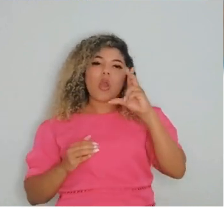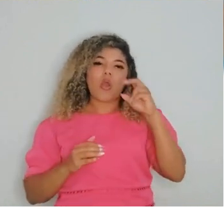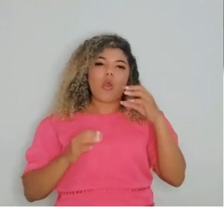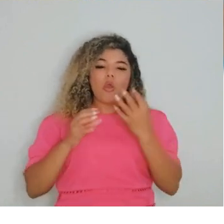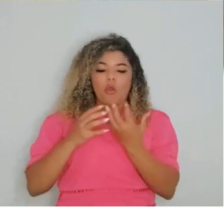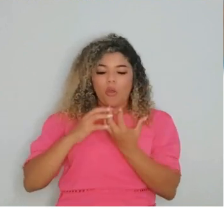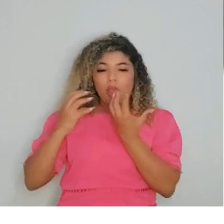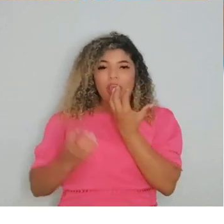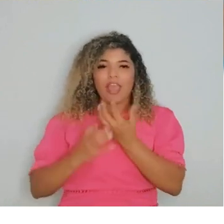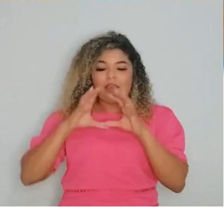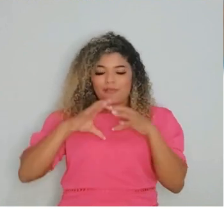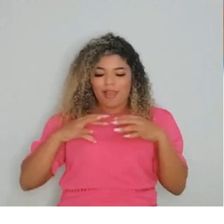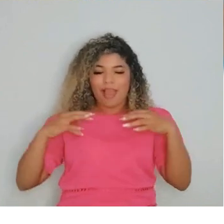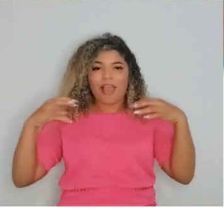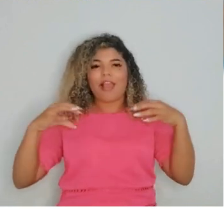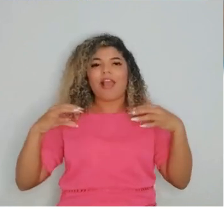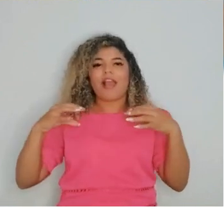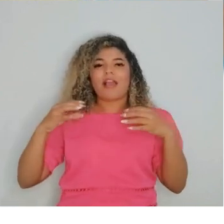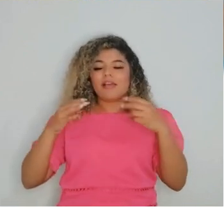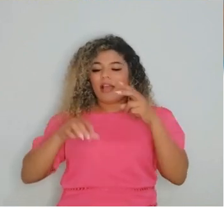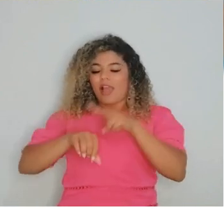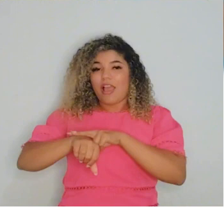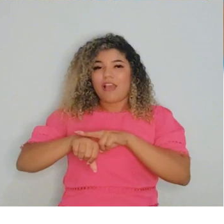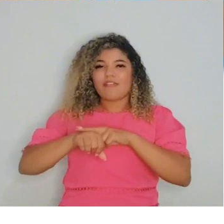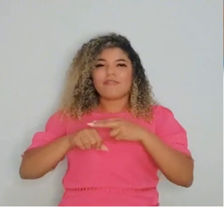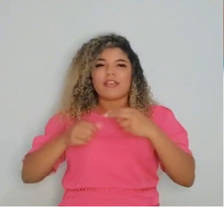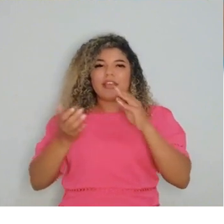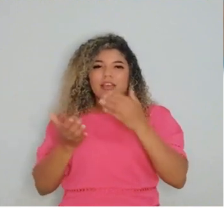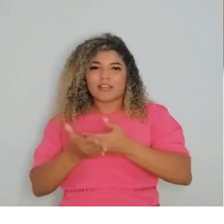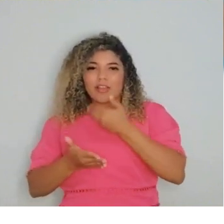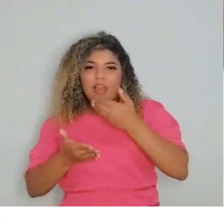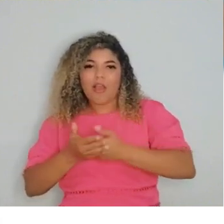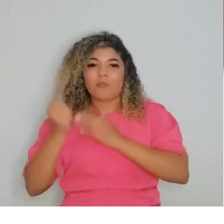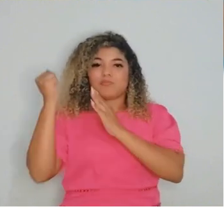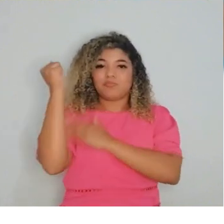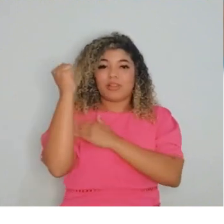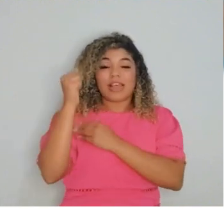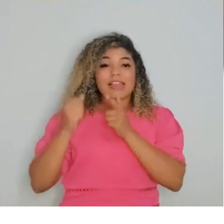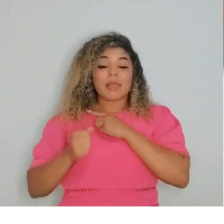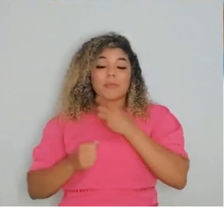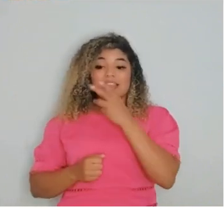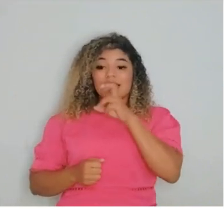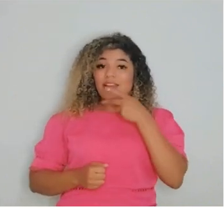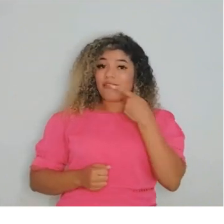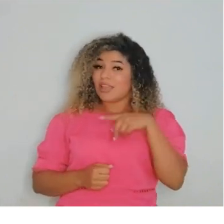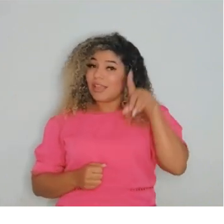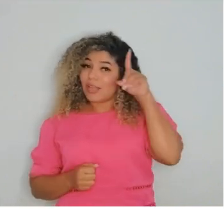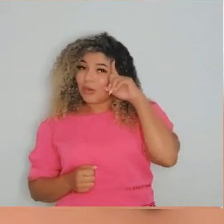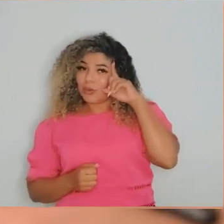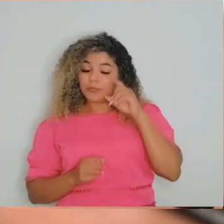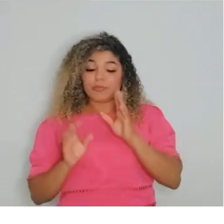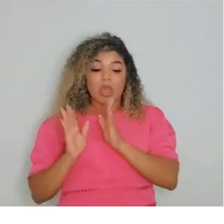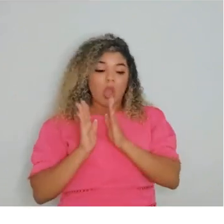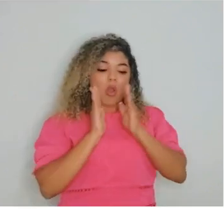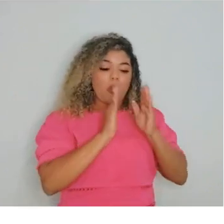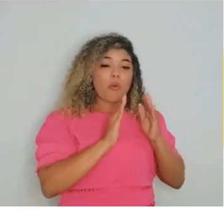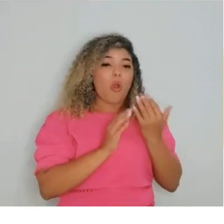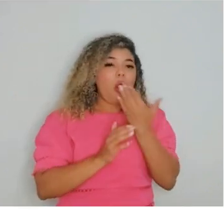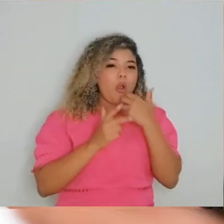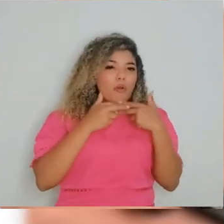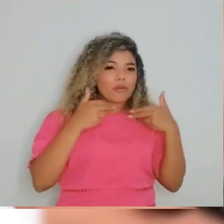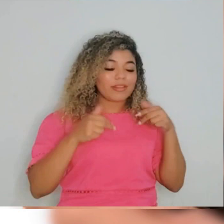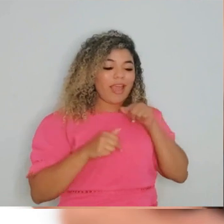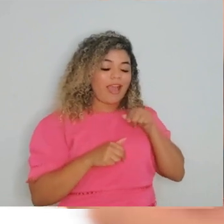couve, repolho, abobrinha, espinafre. Devemos consumir 3 porções diárias. Grupo